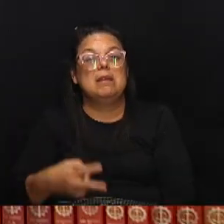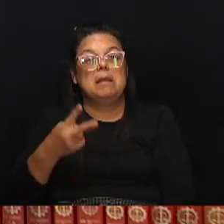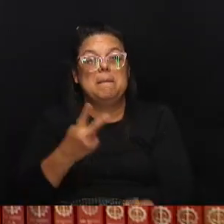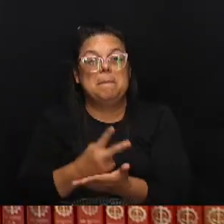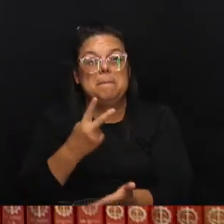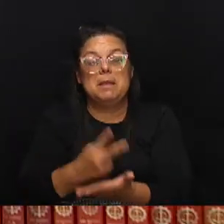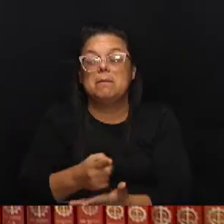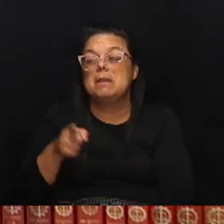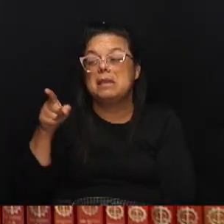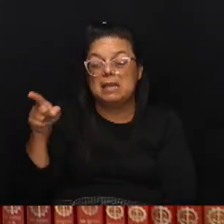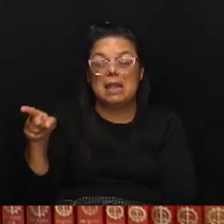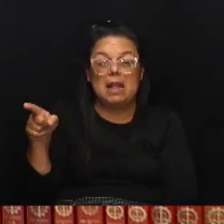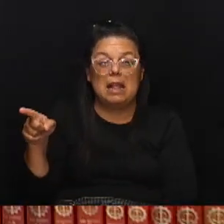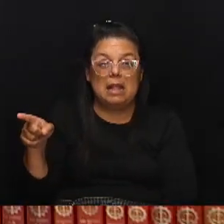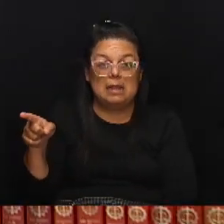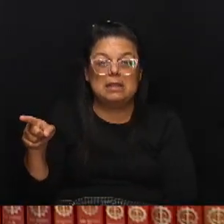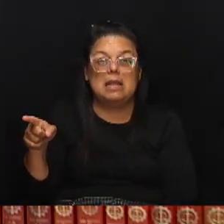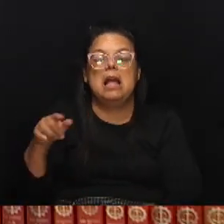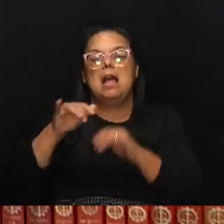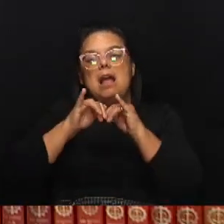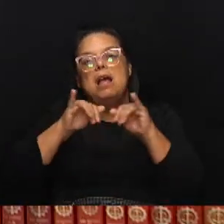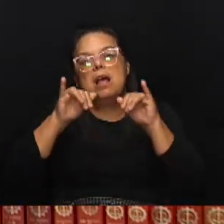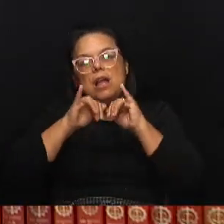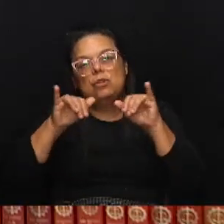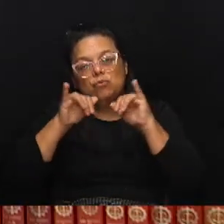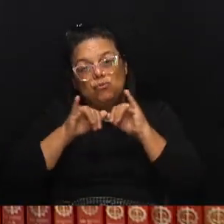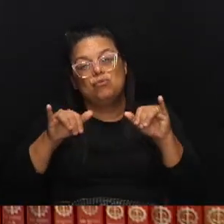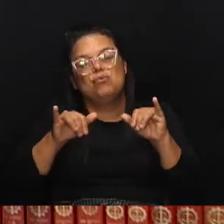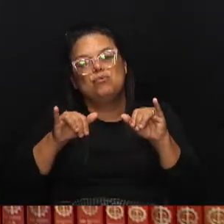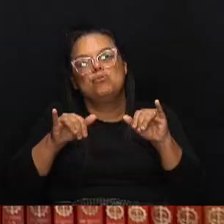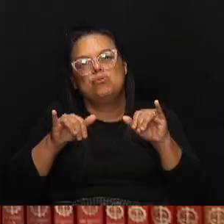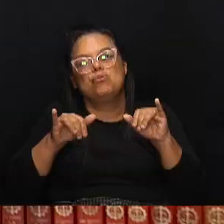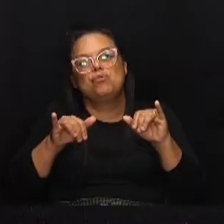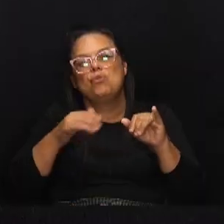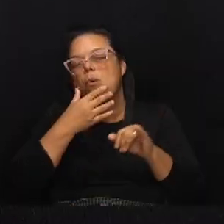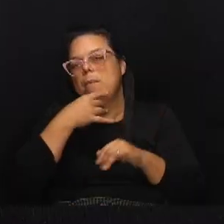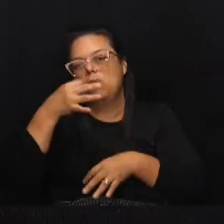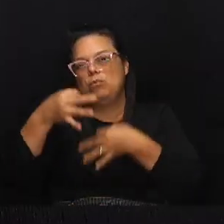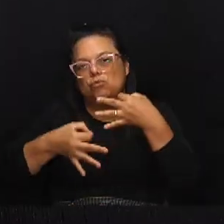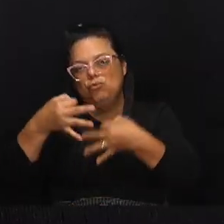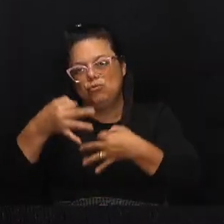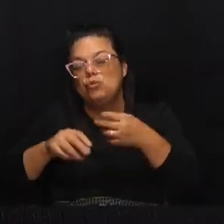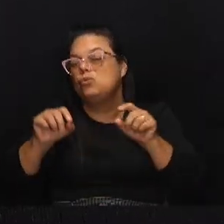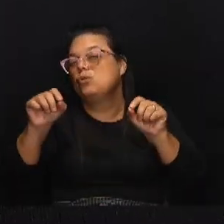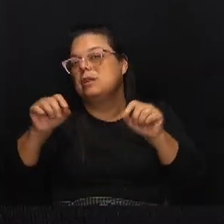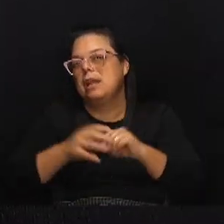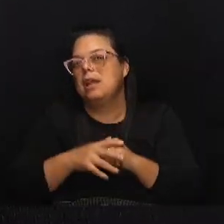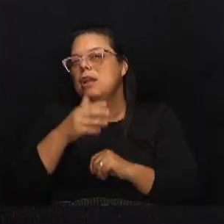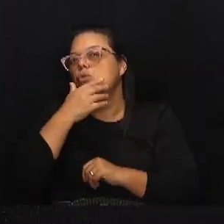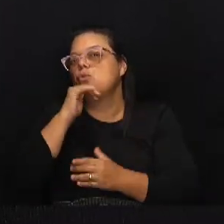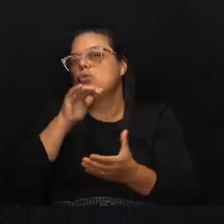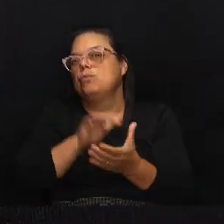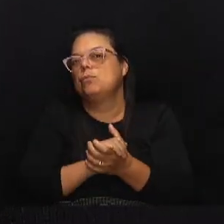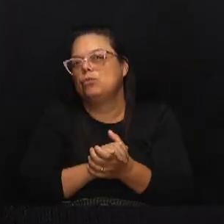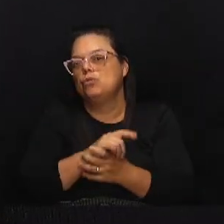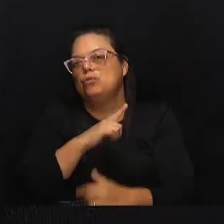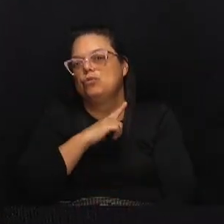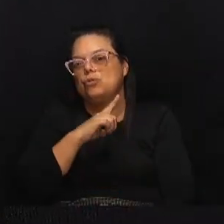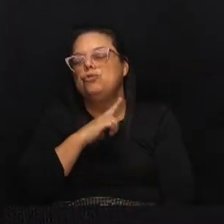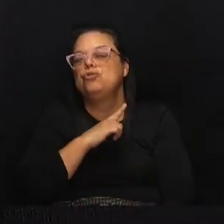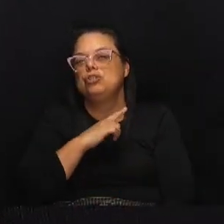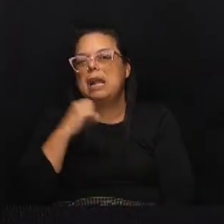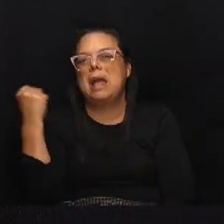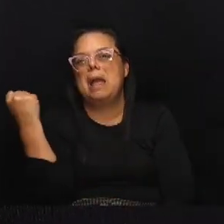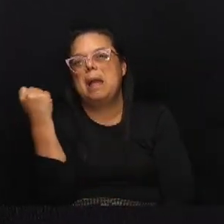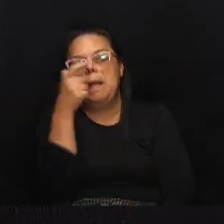seria ouvida, ela acabou noticiando ao juiz que o marido tinha cometido um